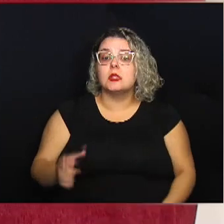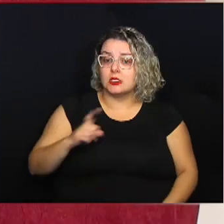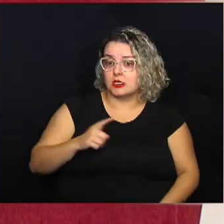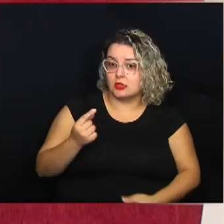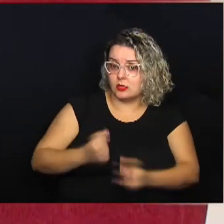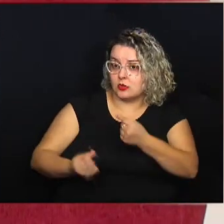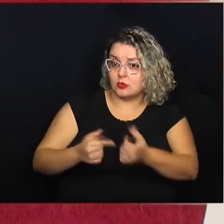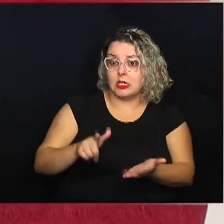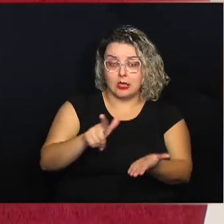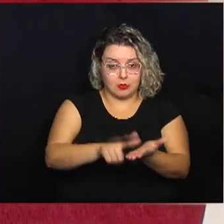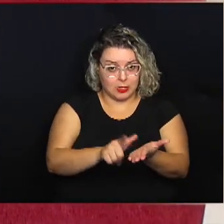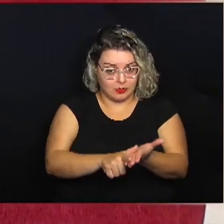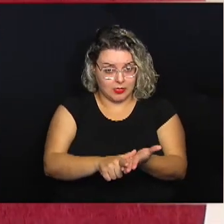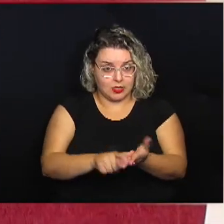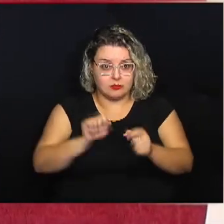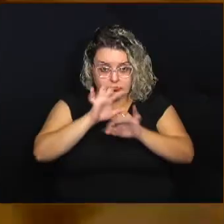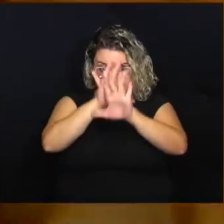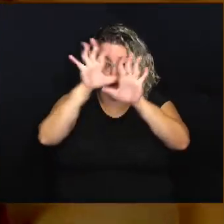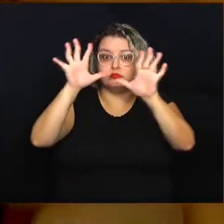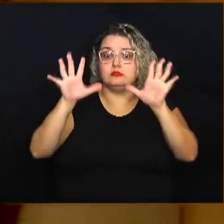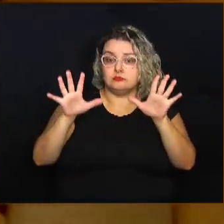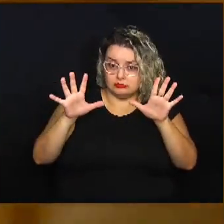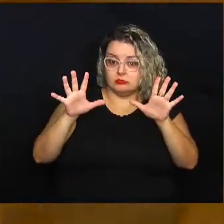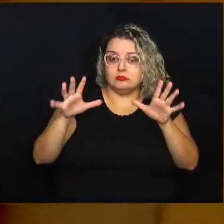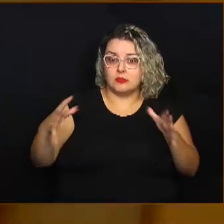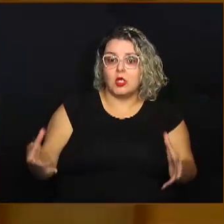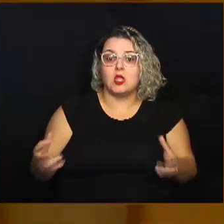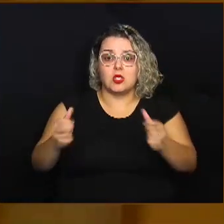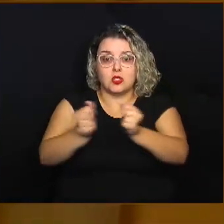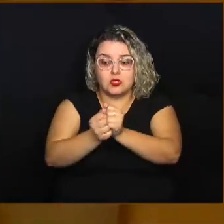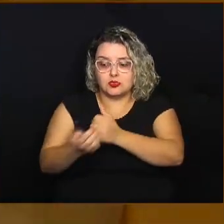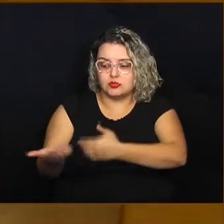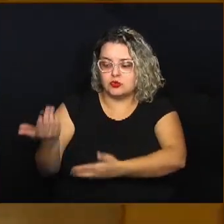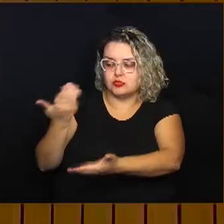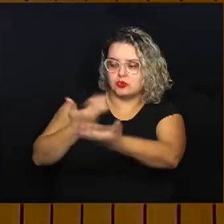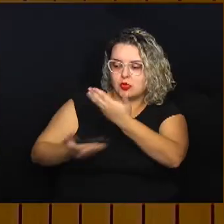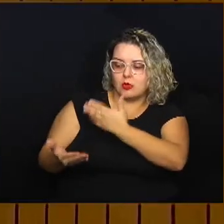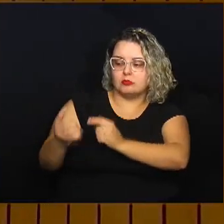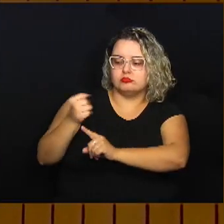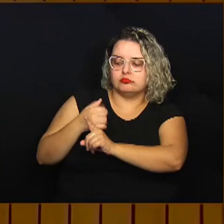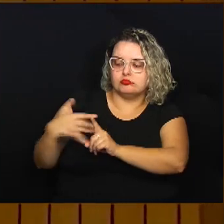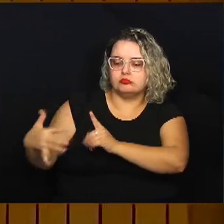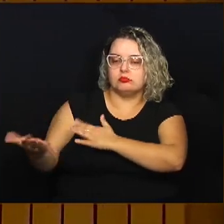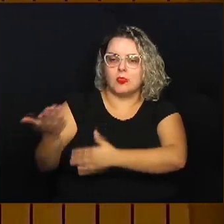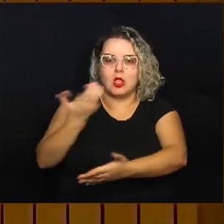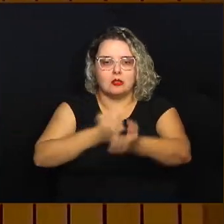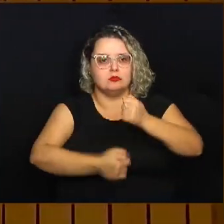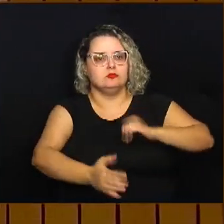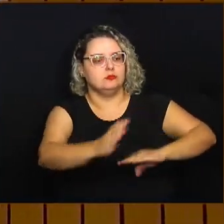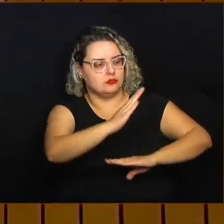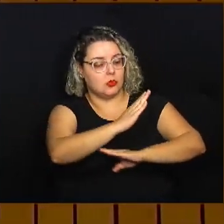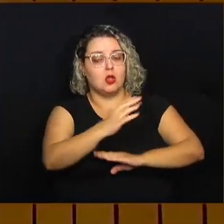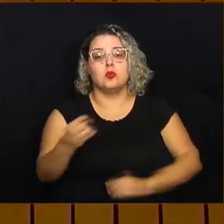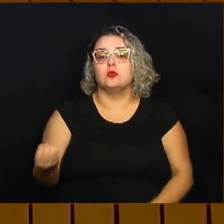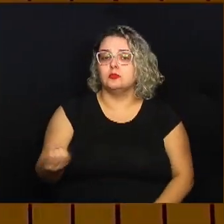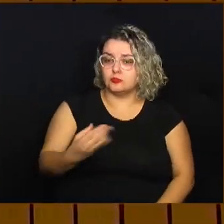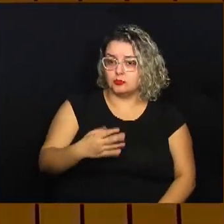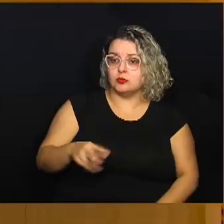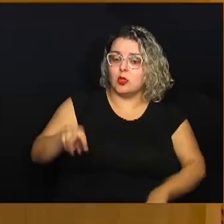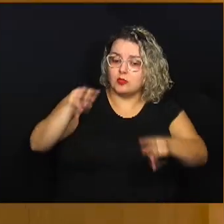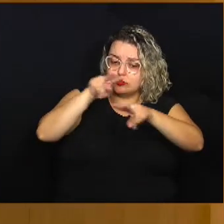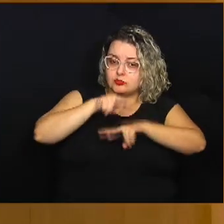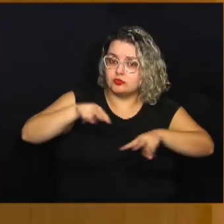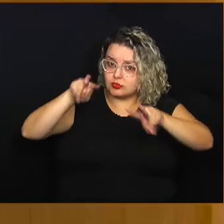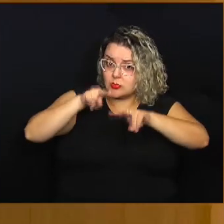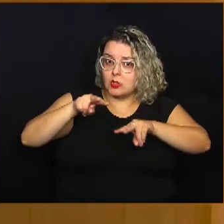de papel, transparência e integração com a população. Com uma nova identidade visual, um QR Code foi criado